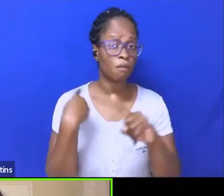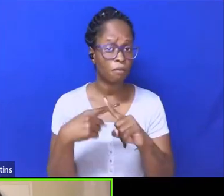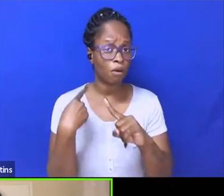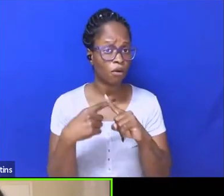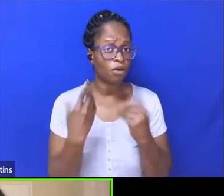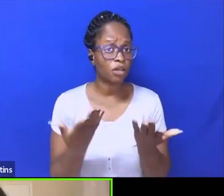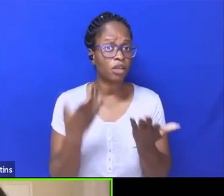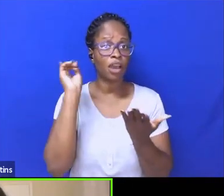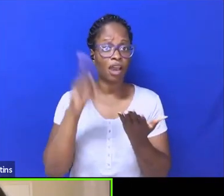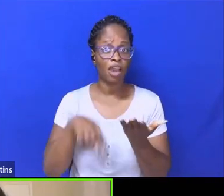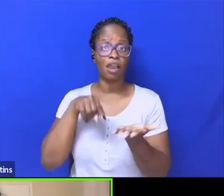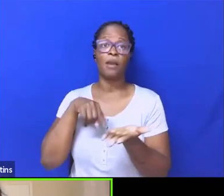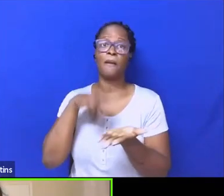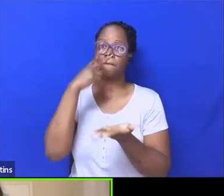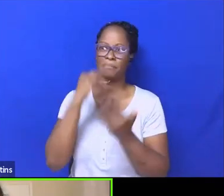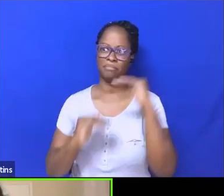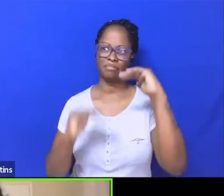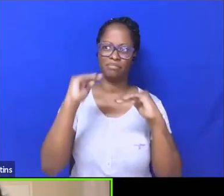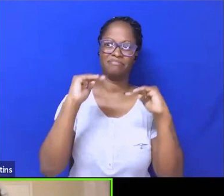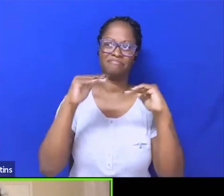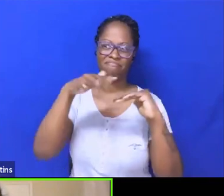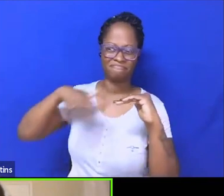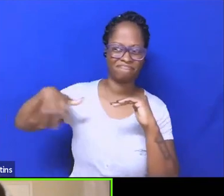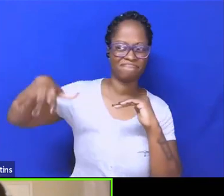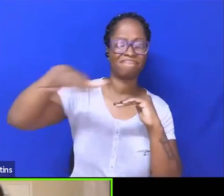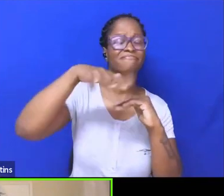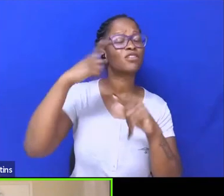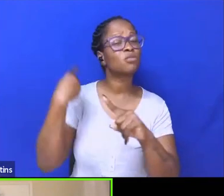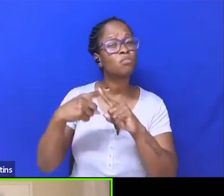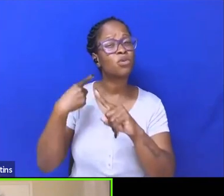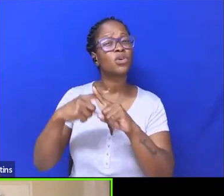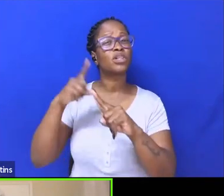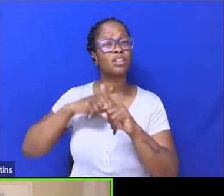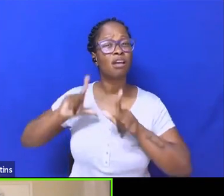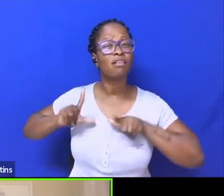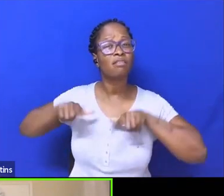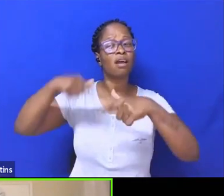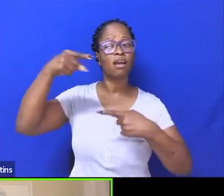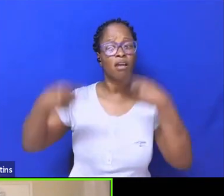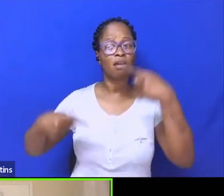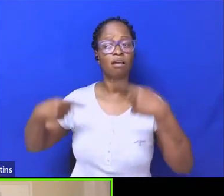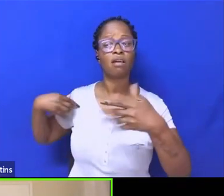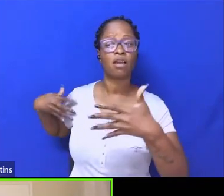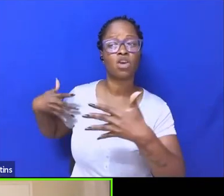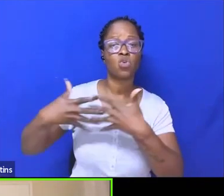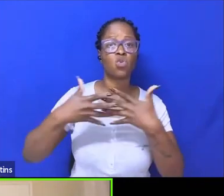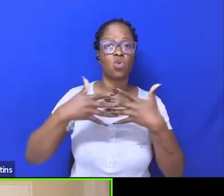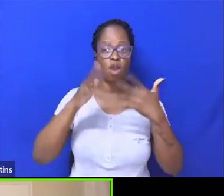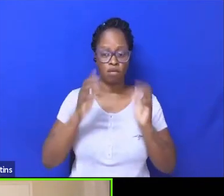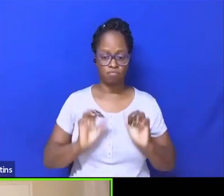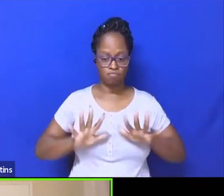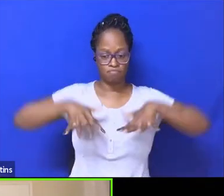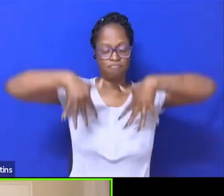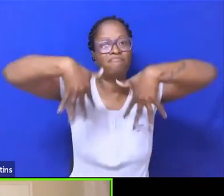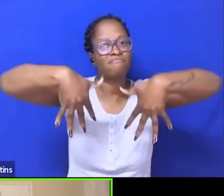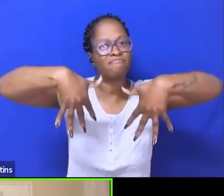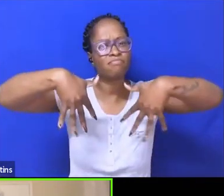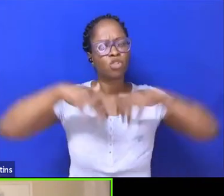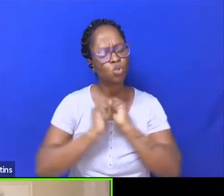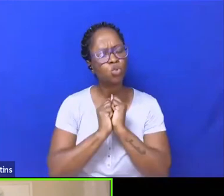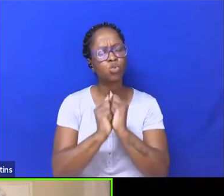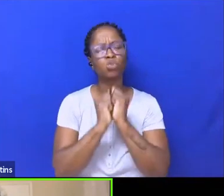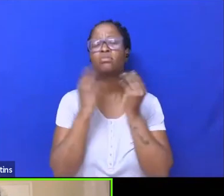uma acção política que temos feitas juntas e quando digo juntas não me refiro a nós as chilenas